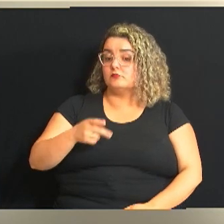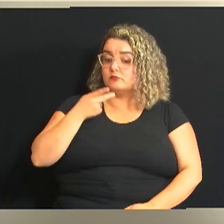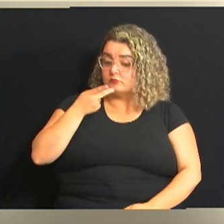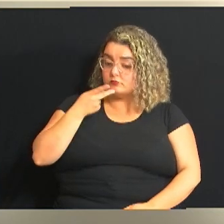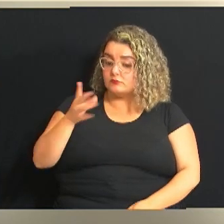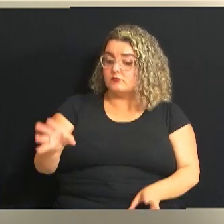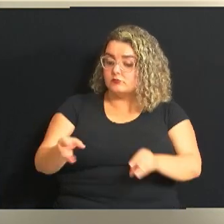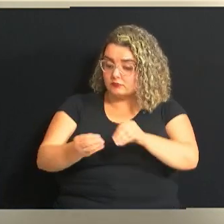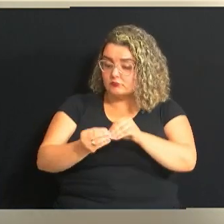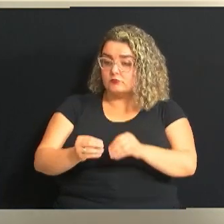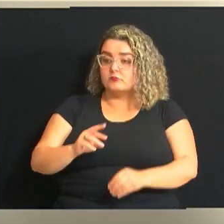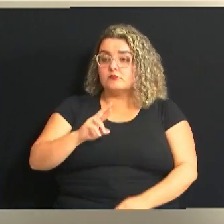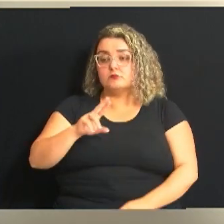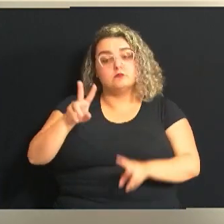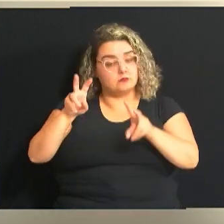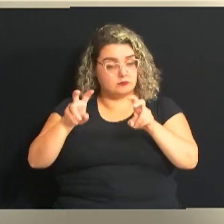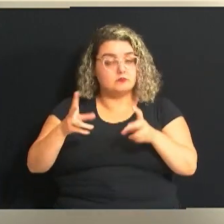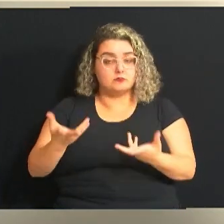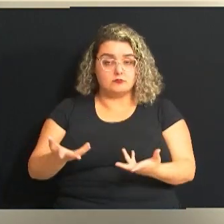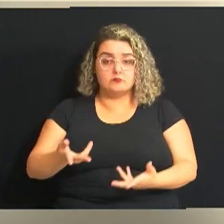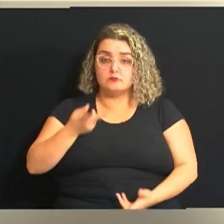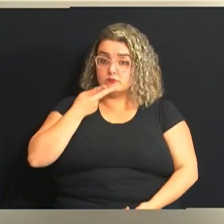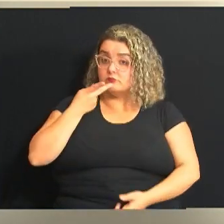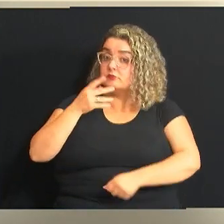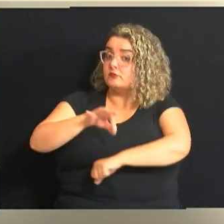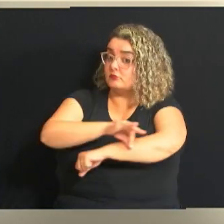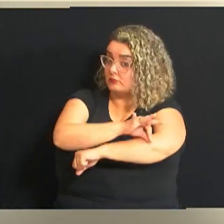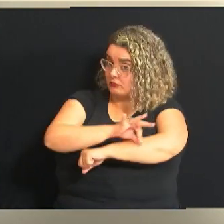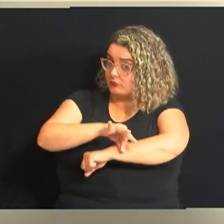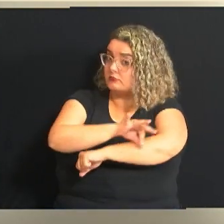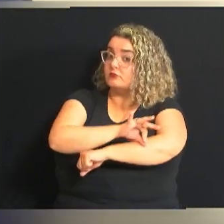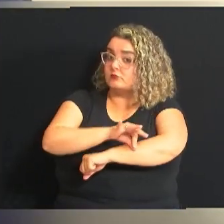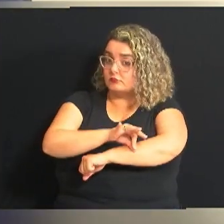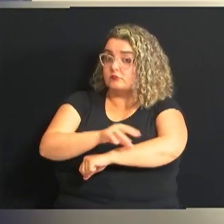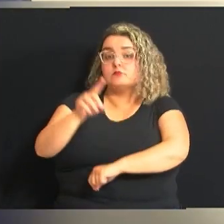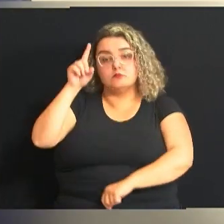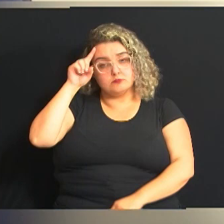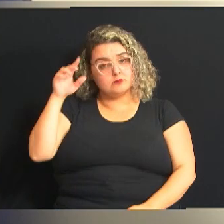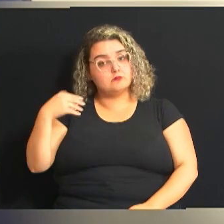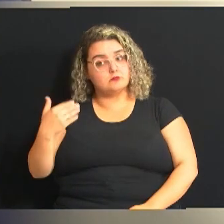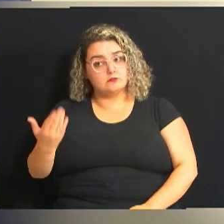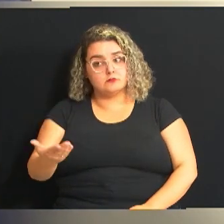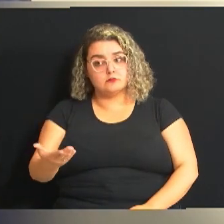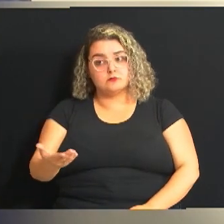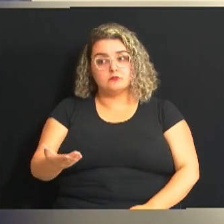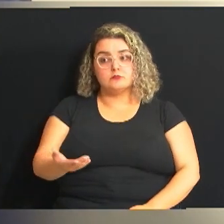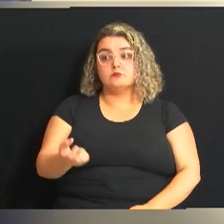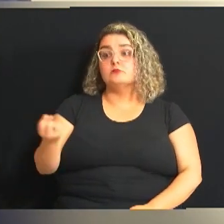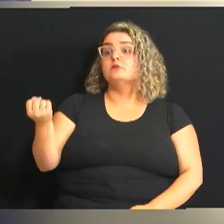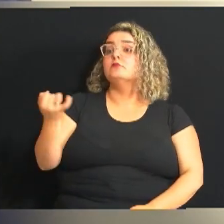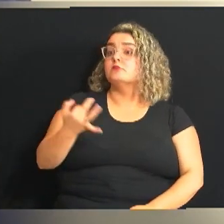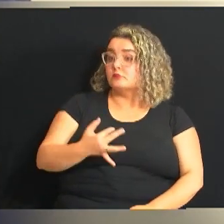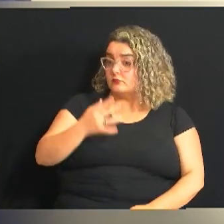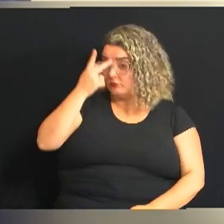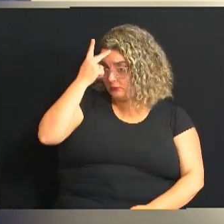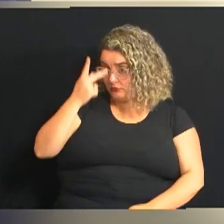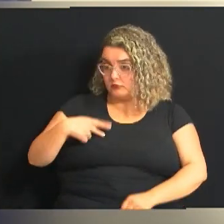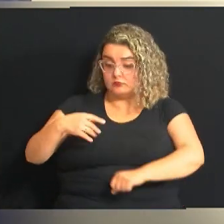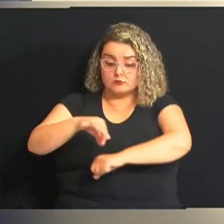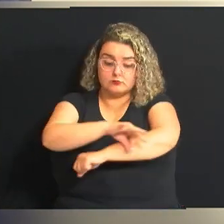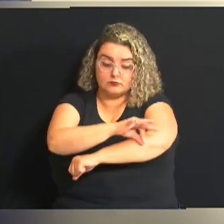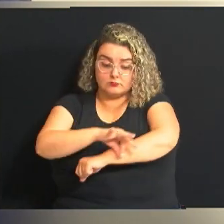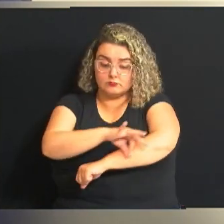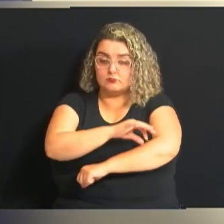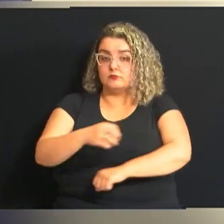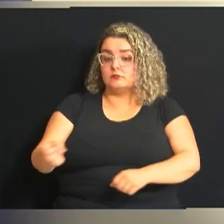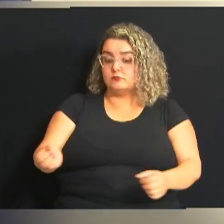assunto, ressaltando que a arquitetura faz parte do nosso dia a dia. O quanto que a própria arquitetura moderna a gente tem